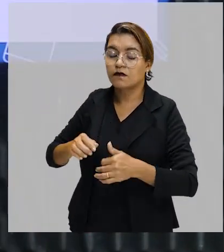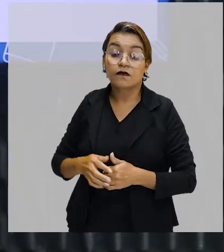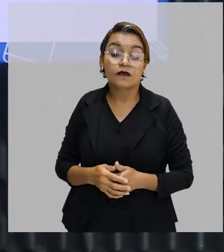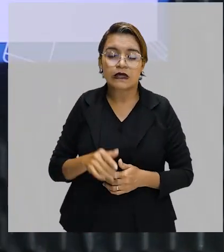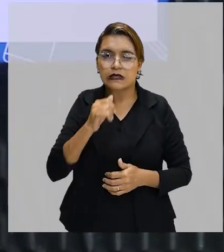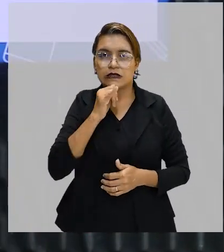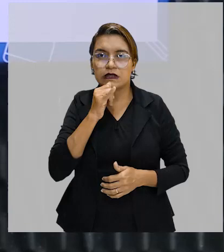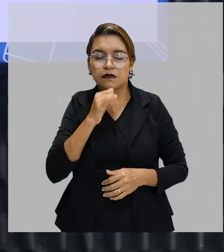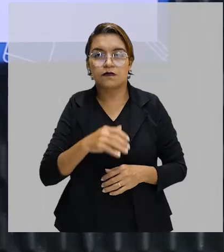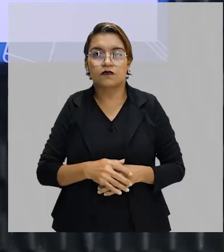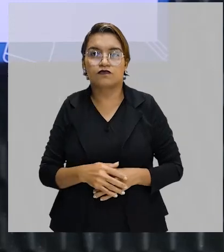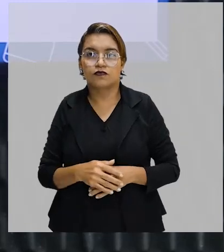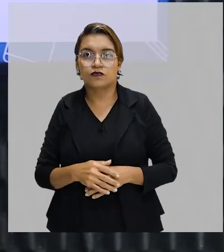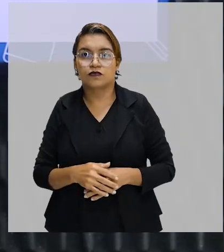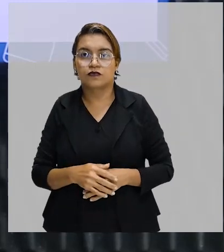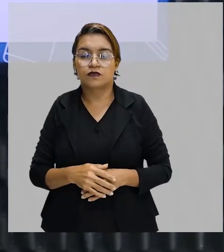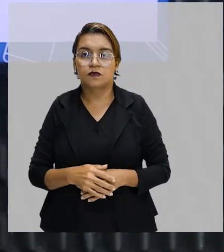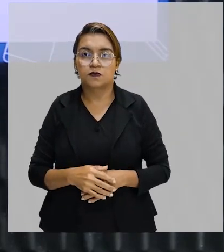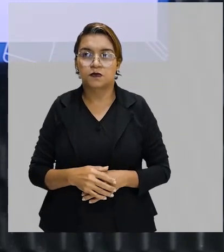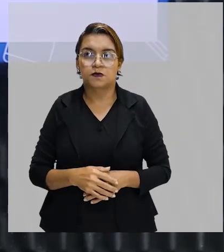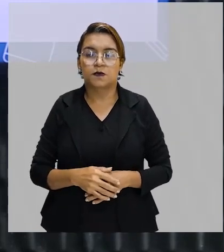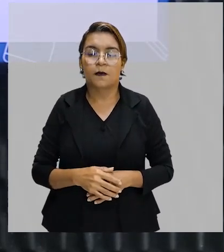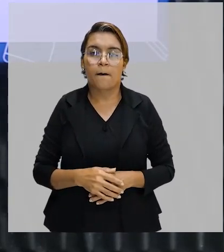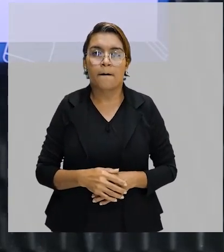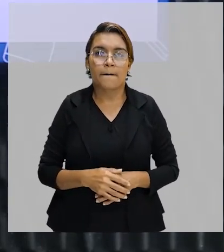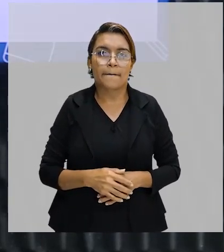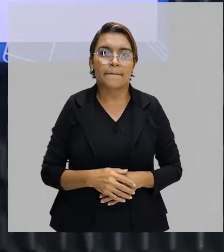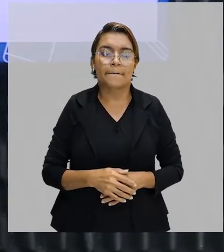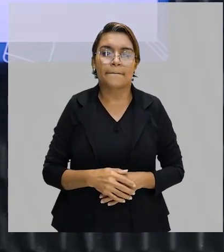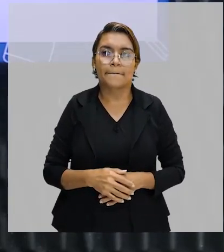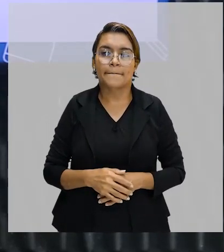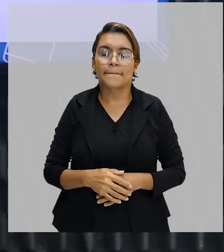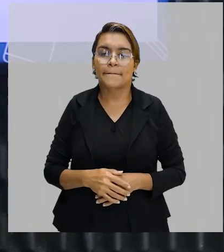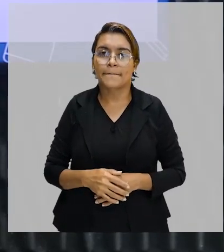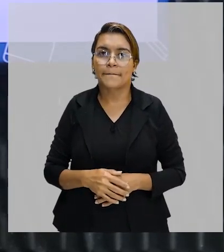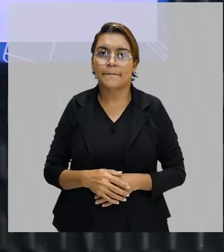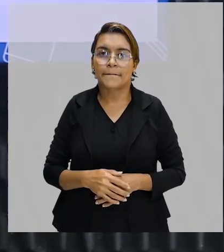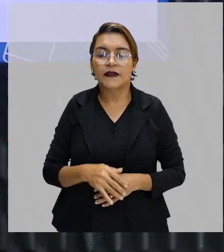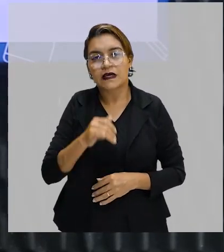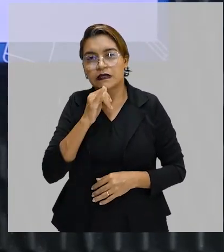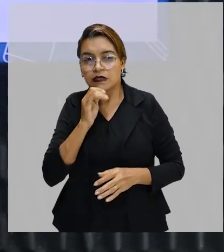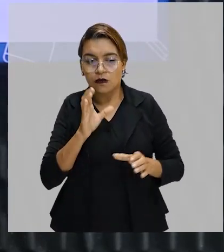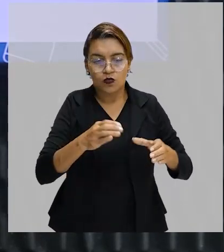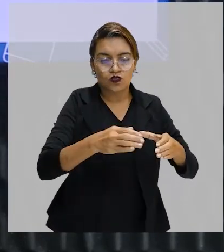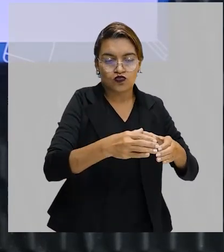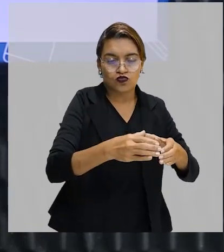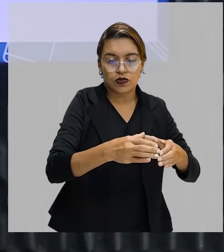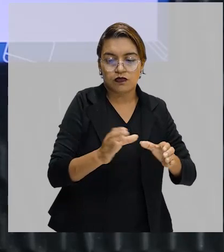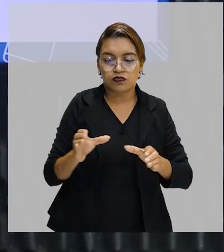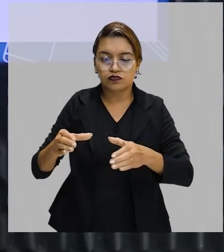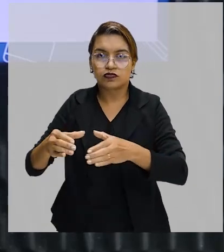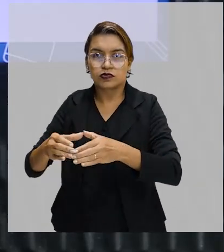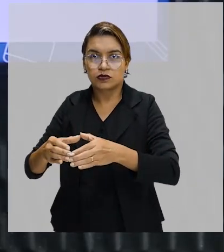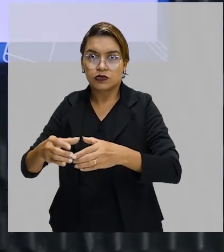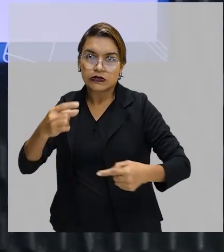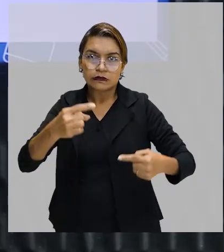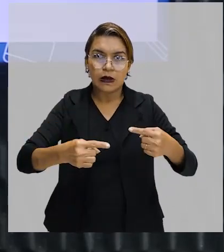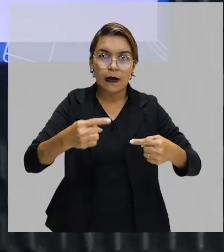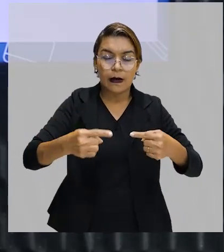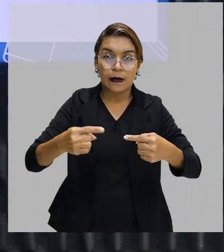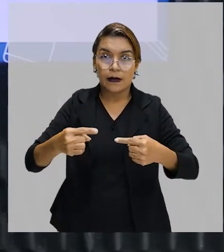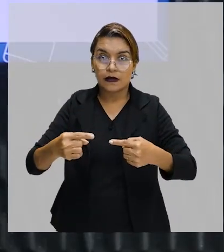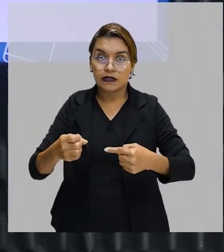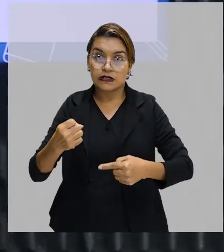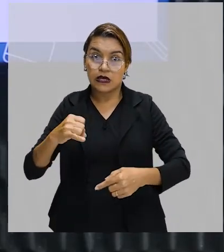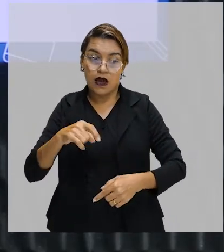chegavam lá sempre houve né Essa essa questão de tribos uma ser mais forte que a outra chegava na